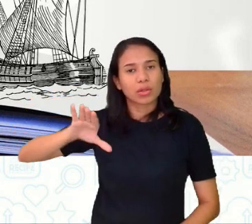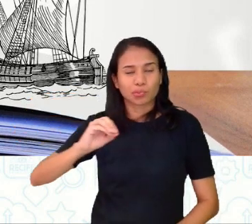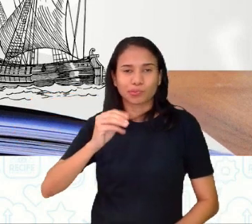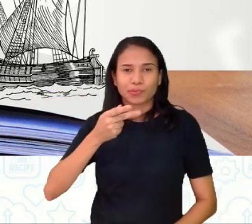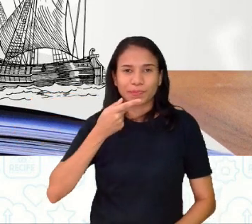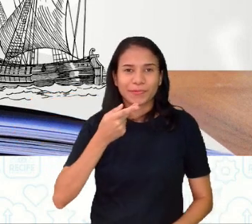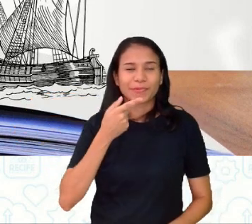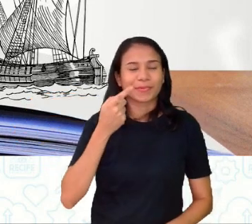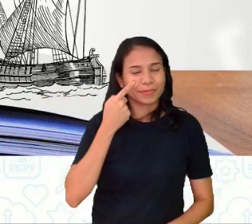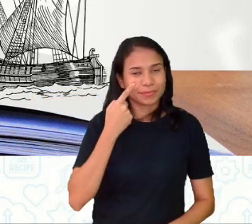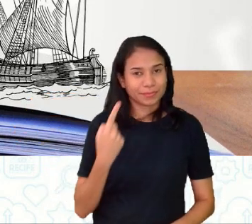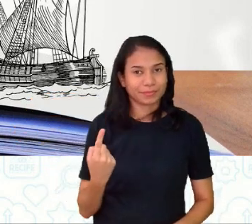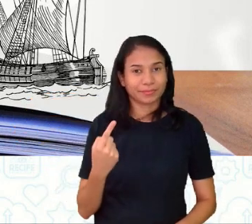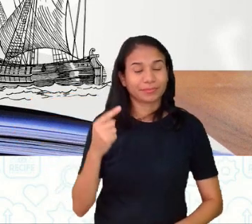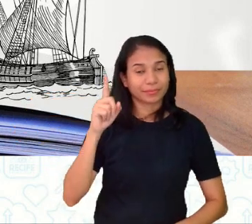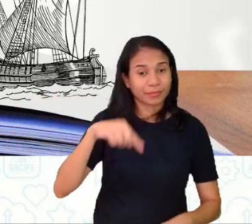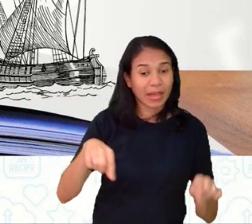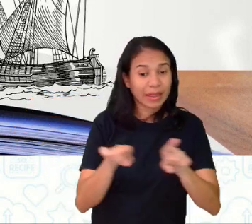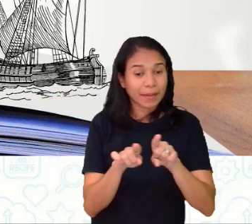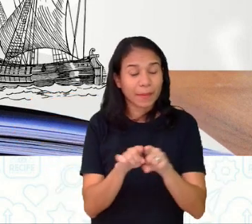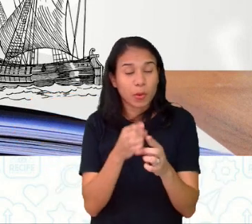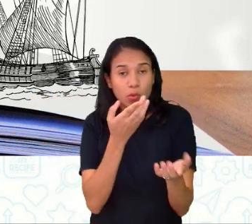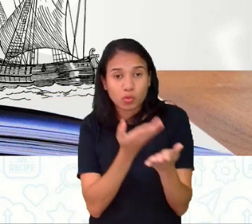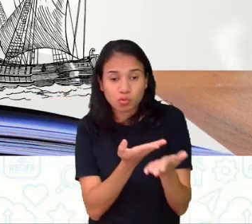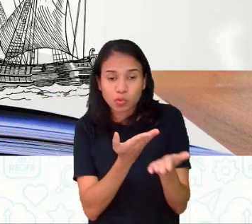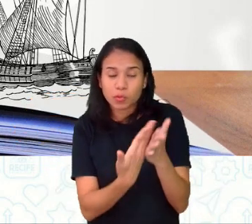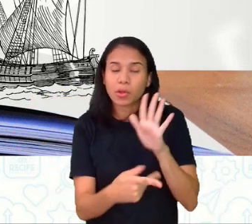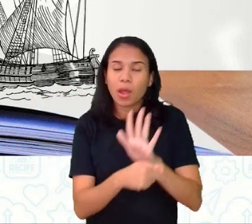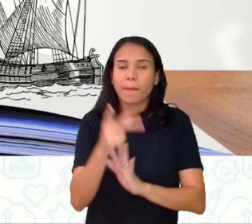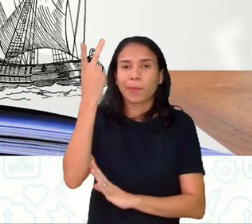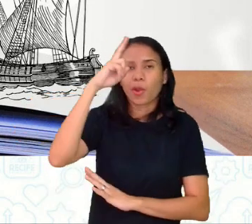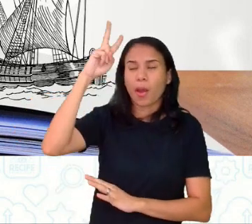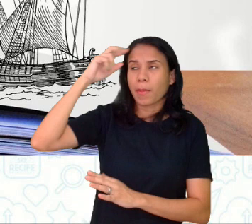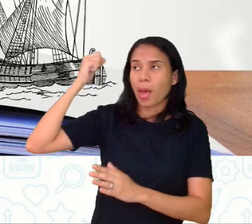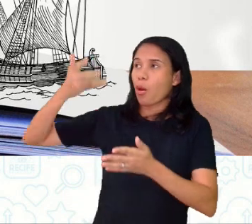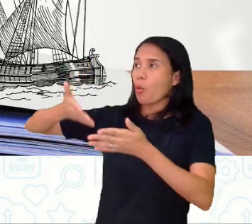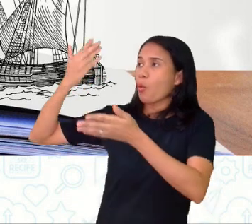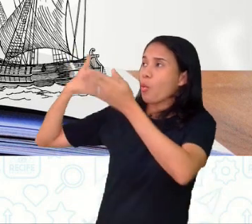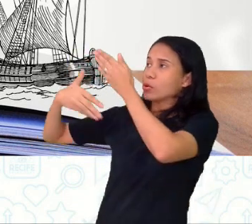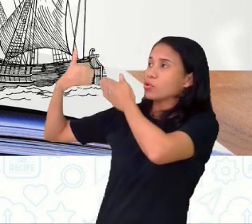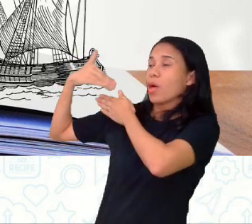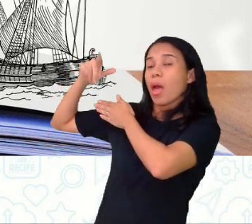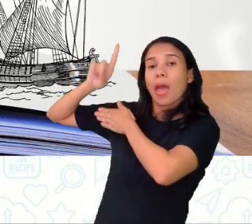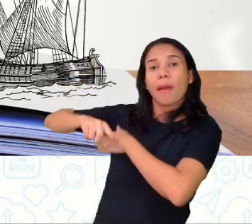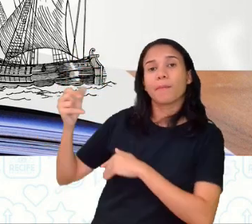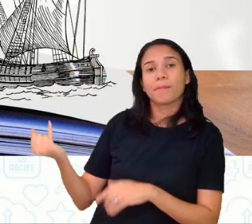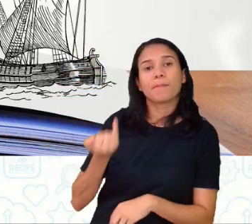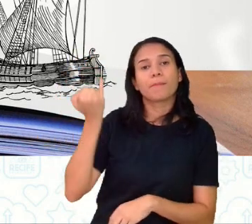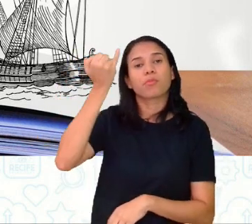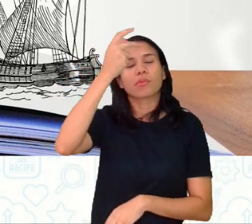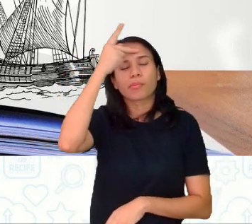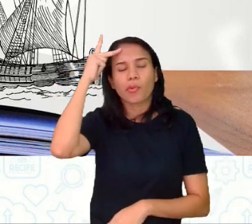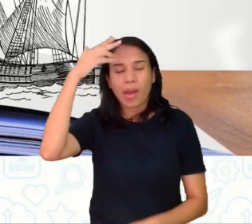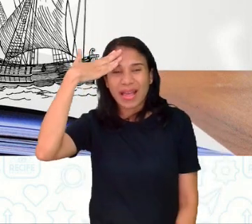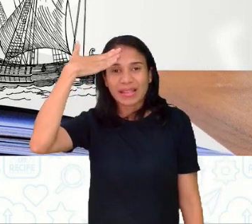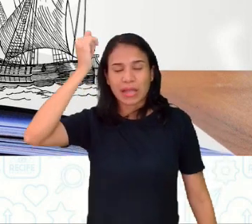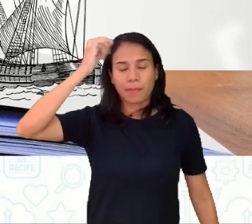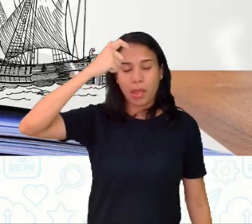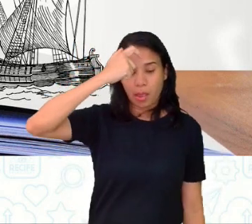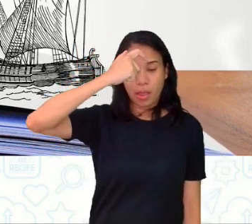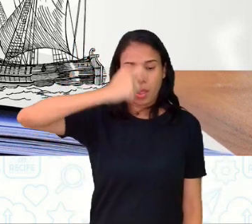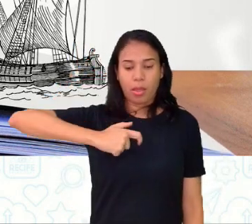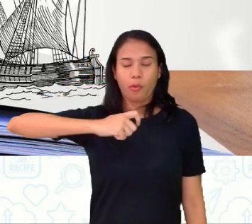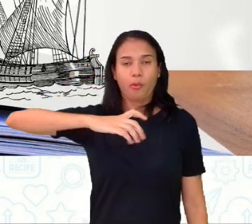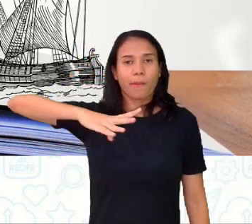olha a importância da memória. E o estudo de sua história são importantes para que saibamos quem somos,